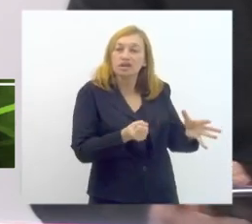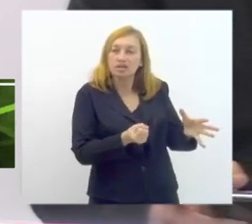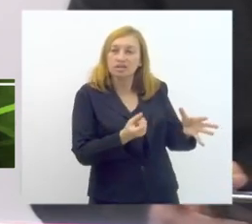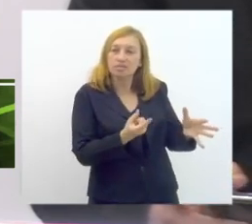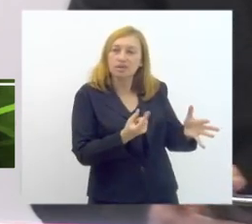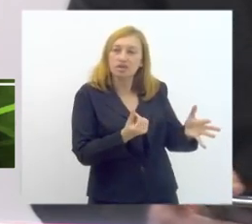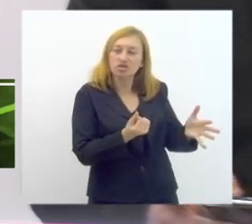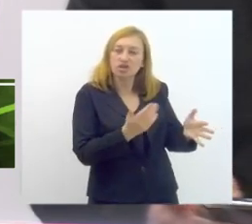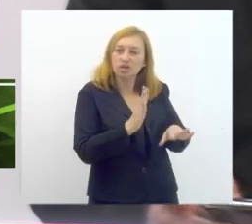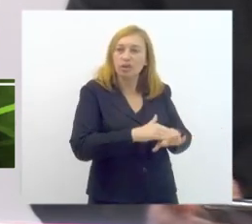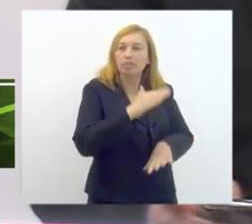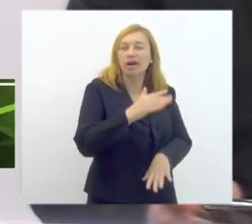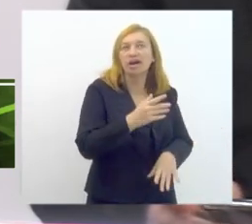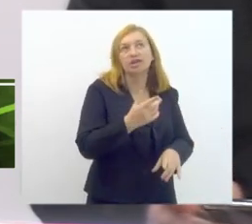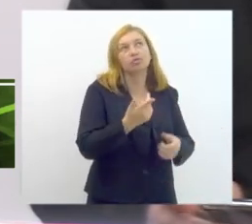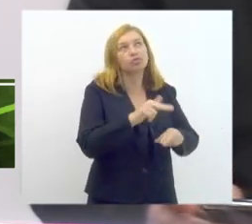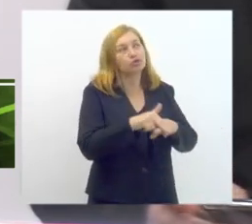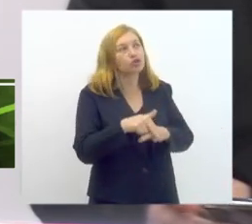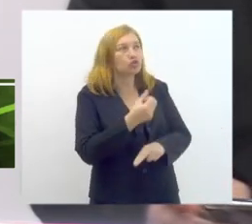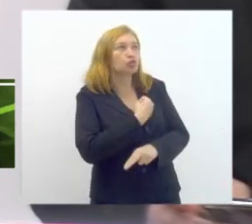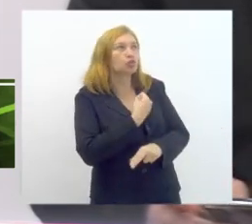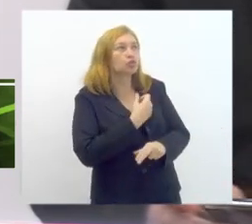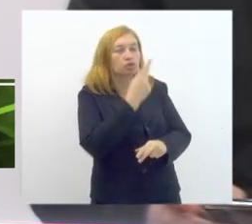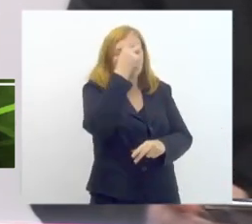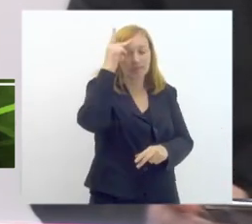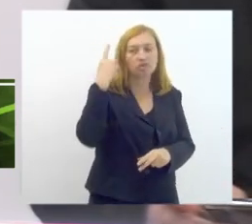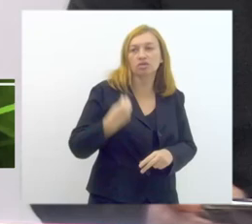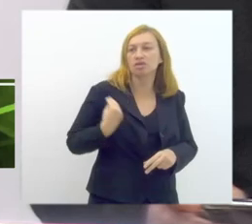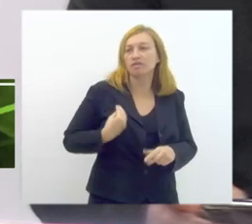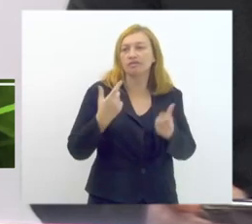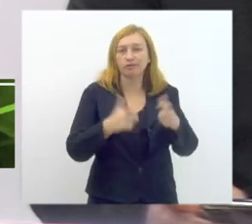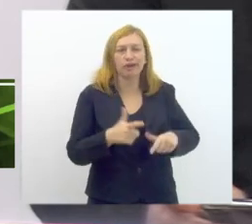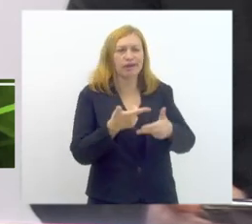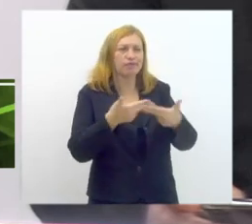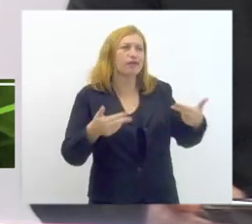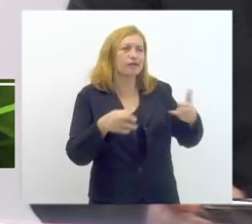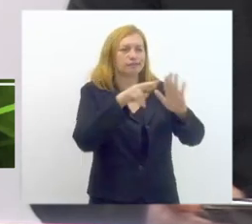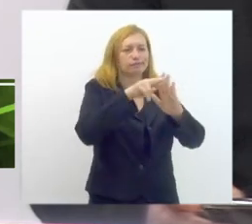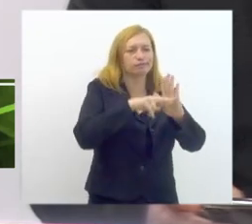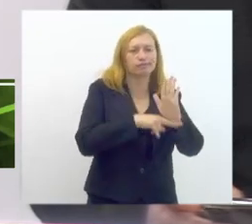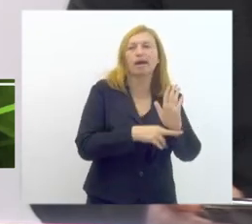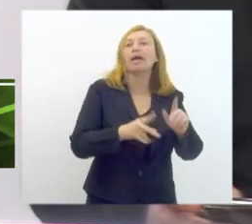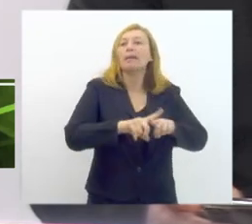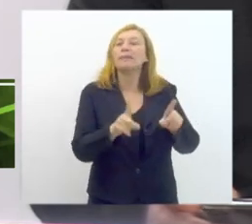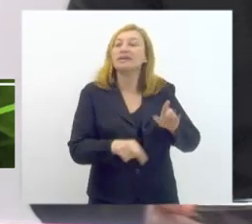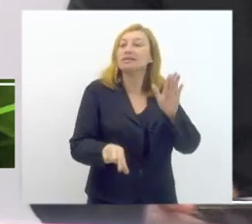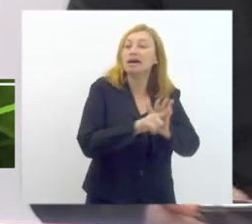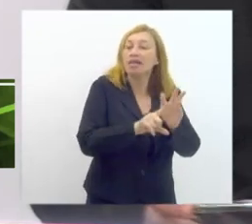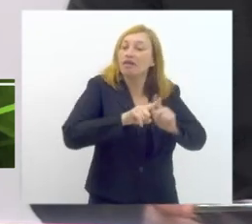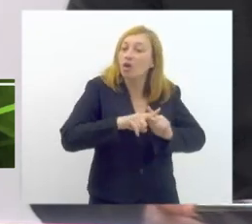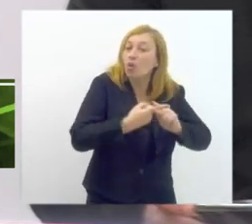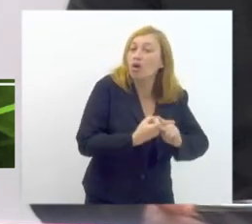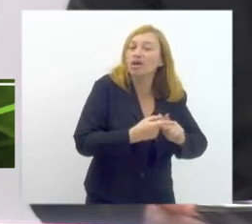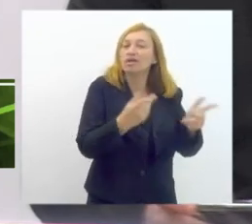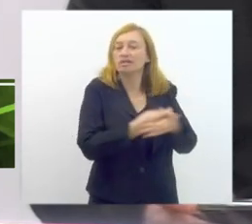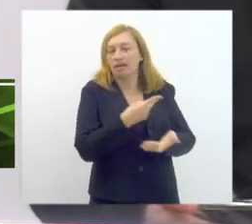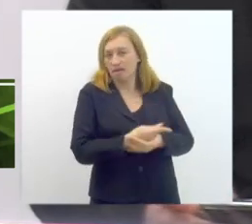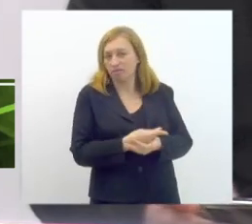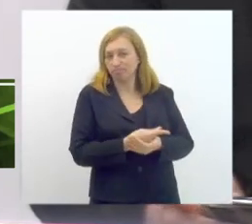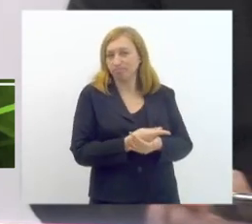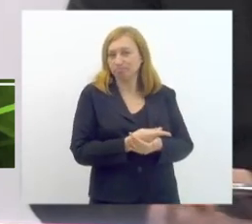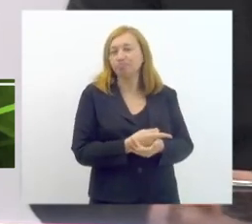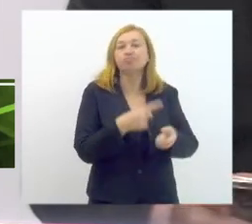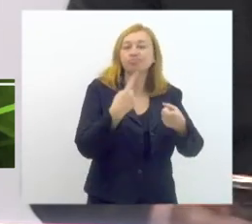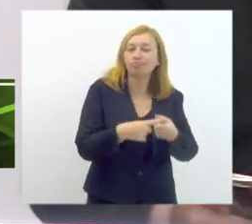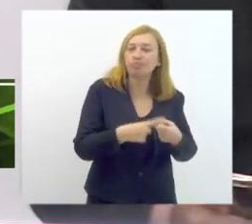devido ao número da população, enfim, a uma série de pré-requisitos. Essa lei vai corrigir essa injustiça,